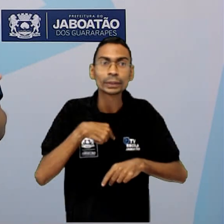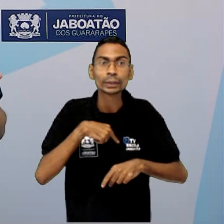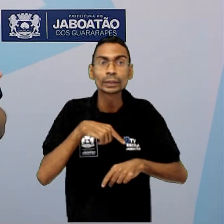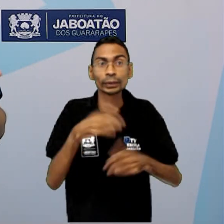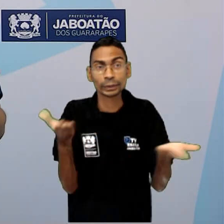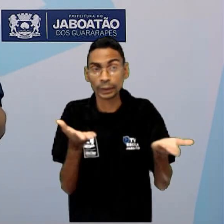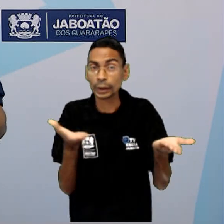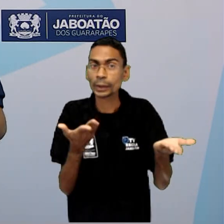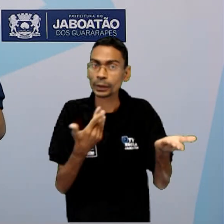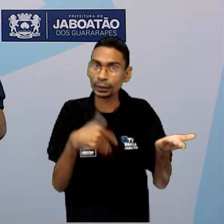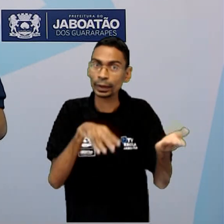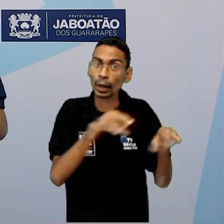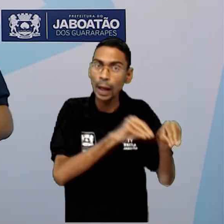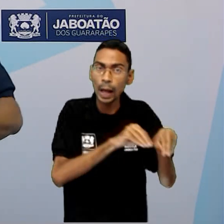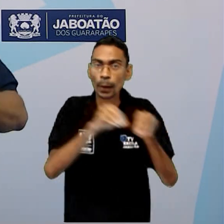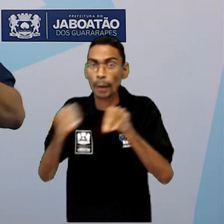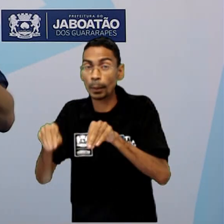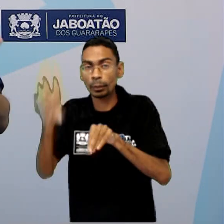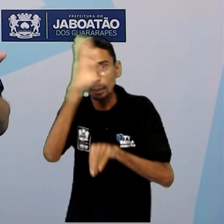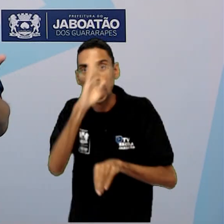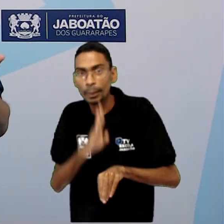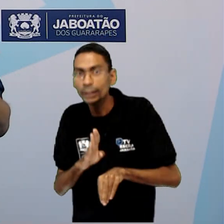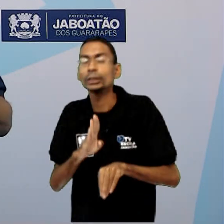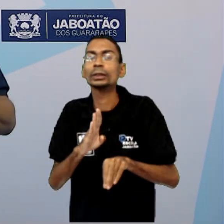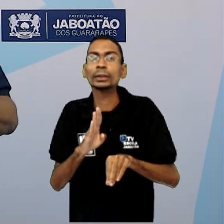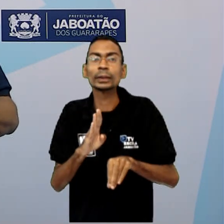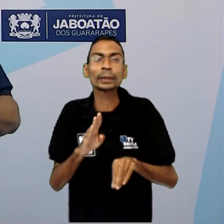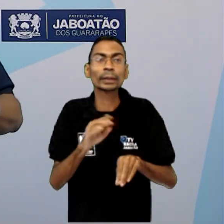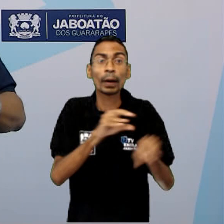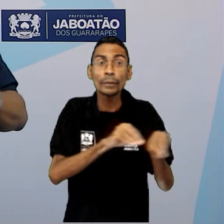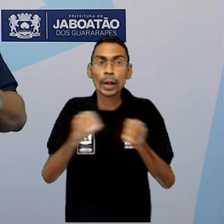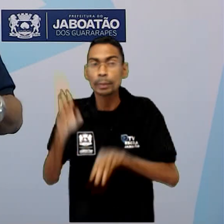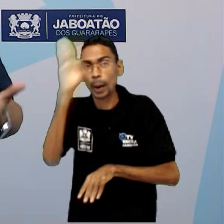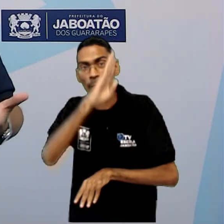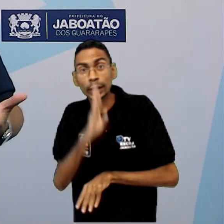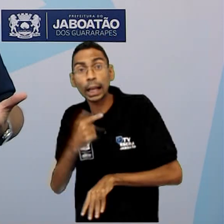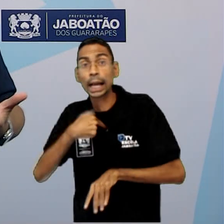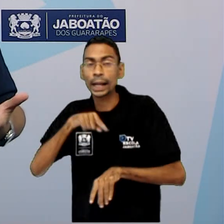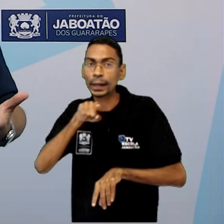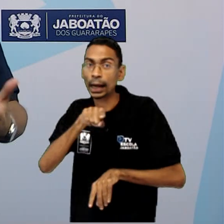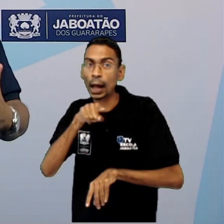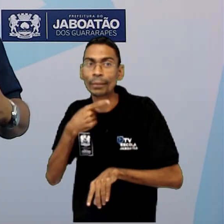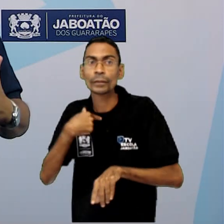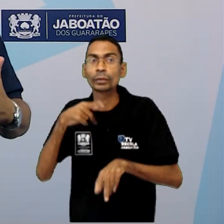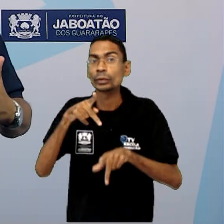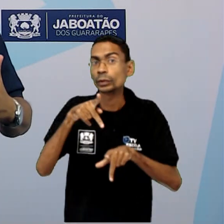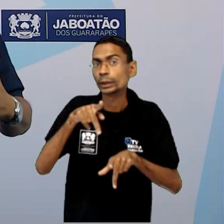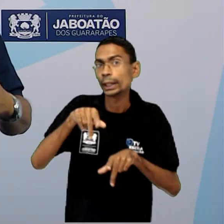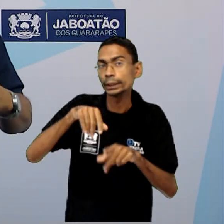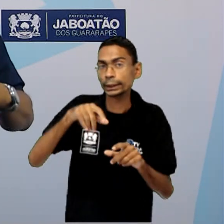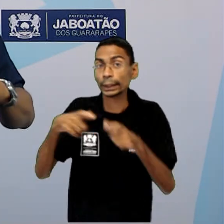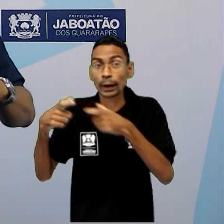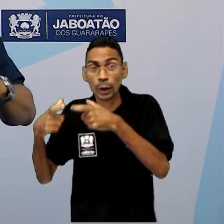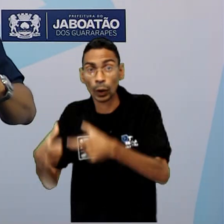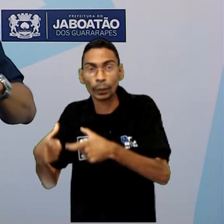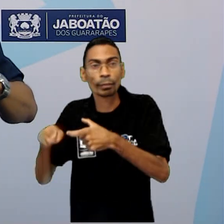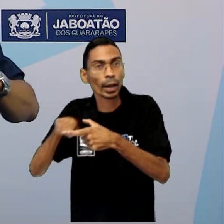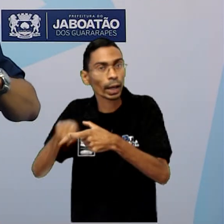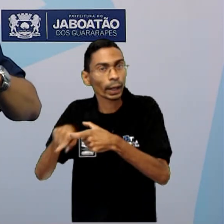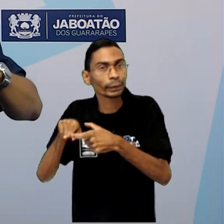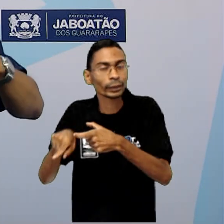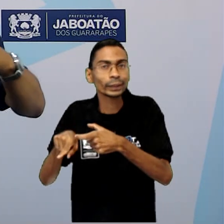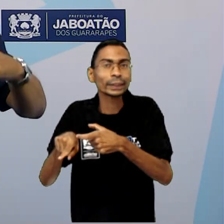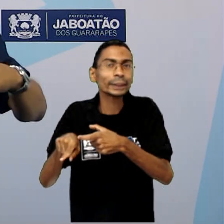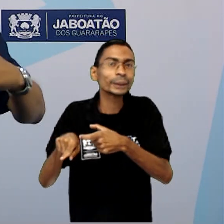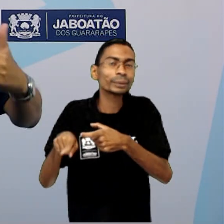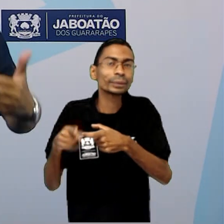Brasil, né? Imagina, você vai para o Brasil, lá eu vou lhe dar terras, e você vai, até